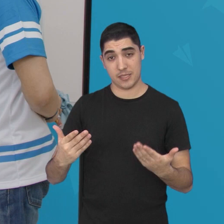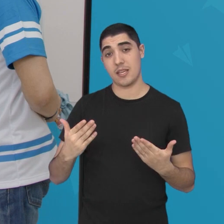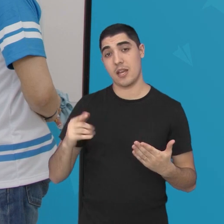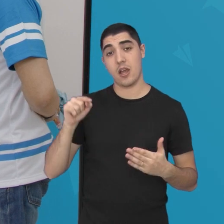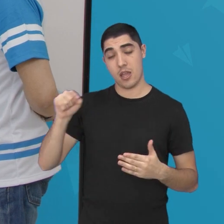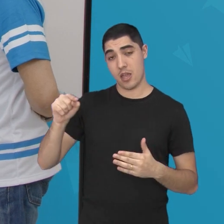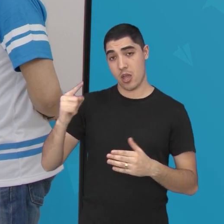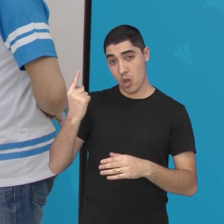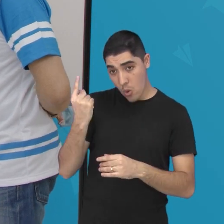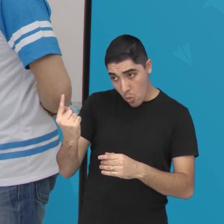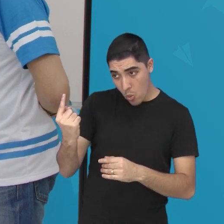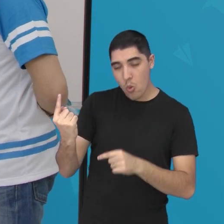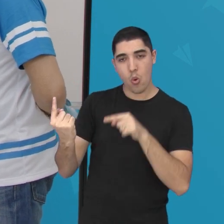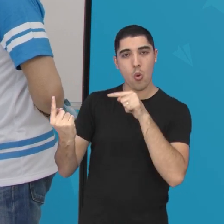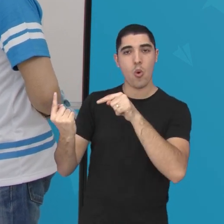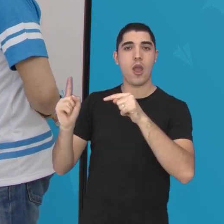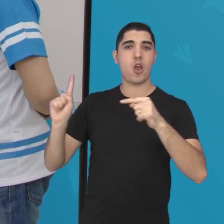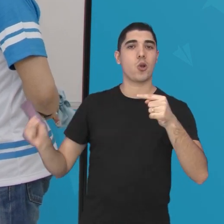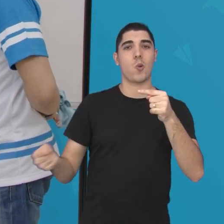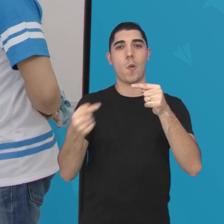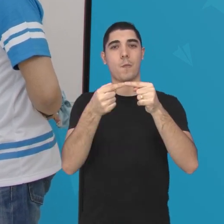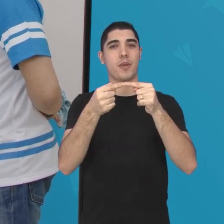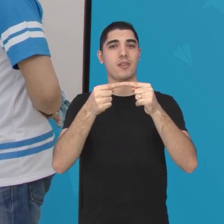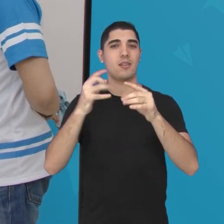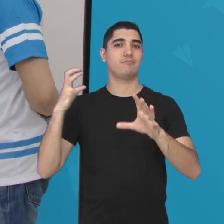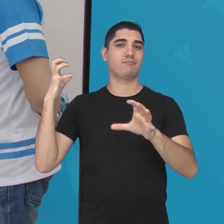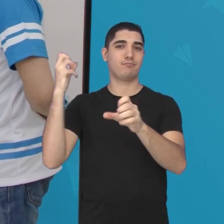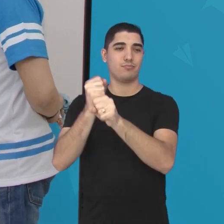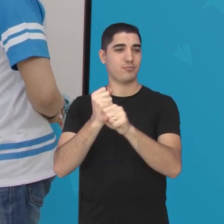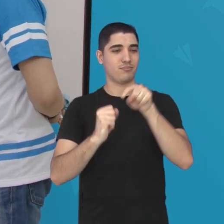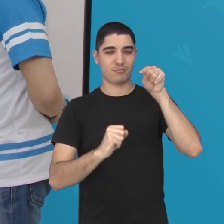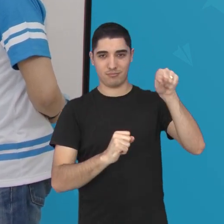Então, 1 é a raiz dessa equação aqui toda.